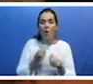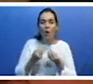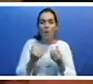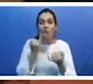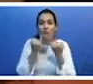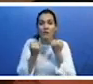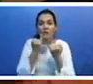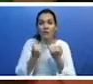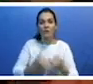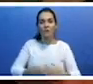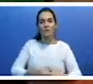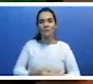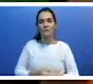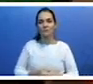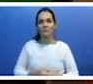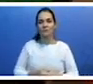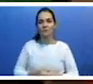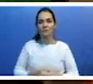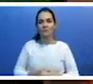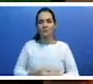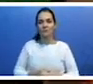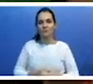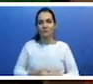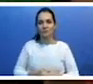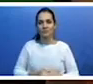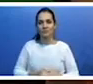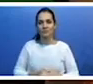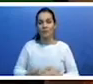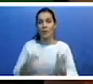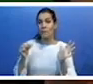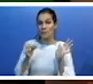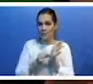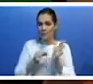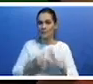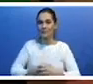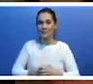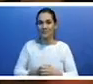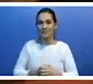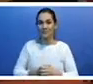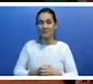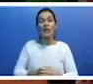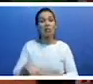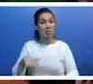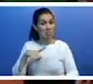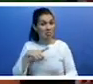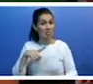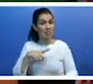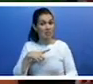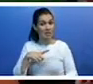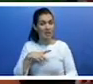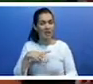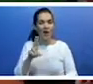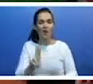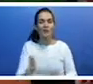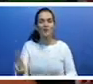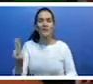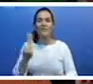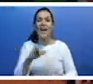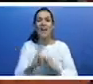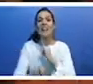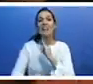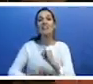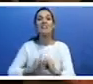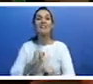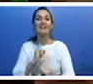informação. Qual foi? Essa aqui, ó, até colocamos em vermelho. A utilização da